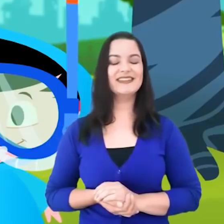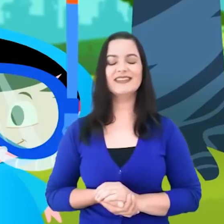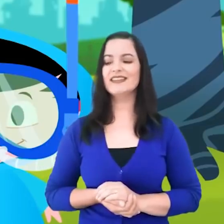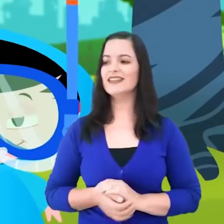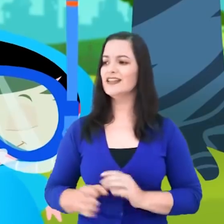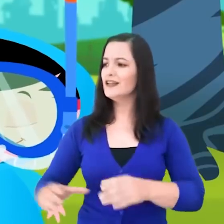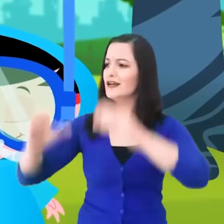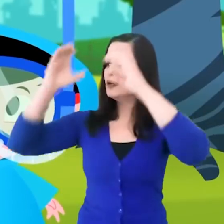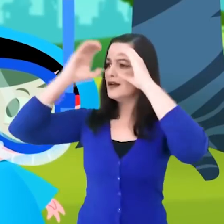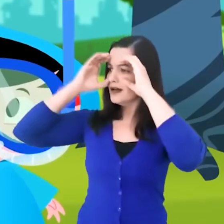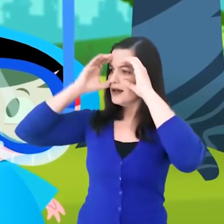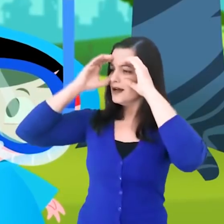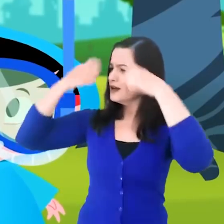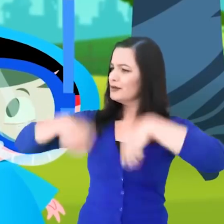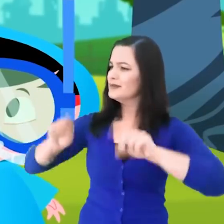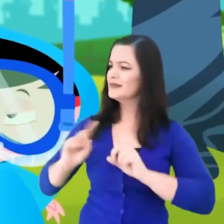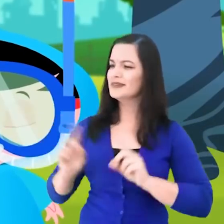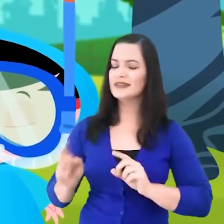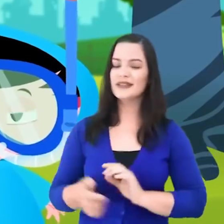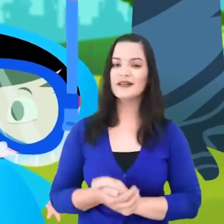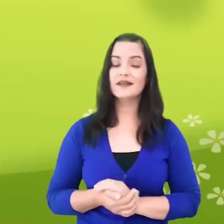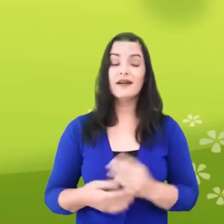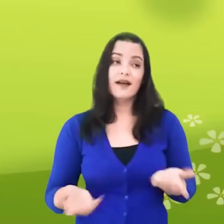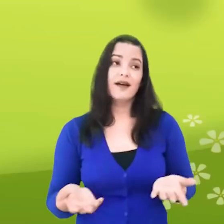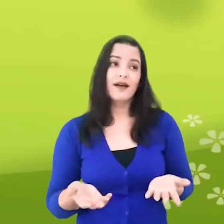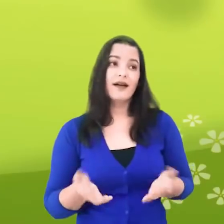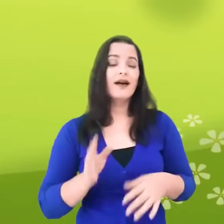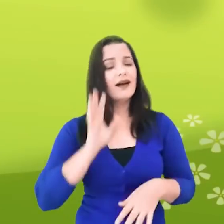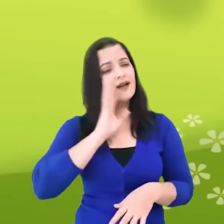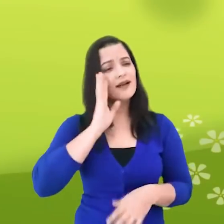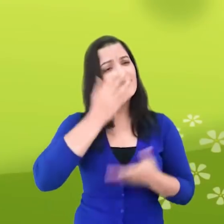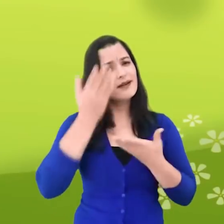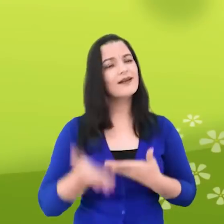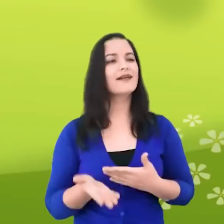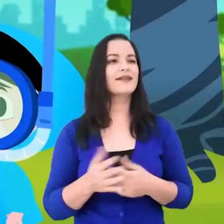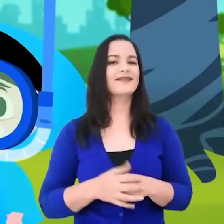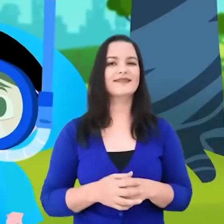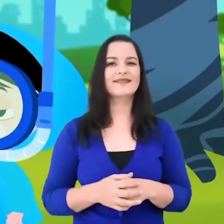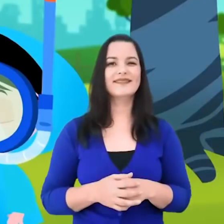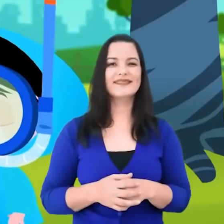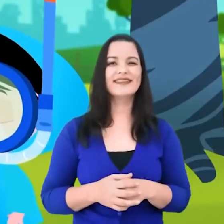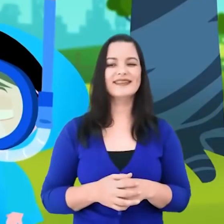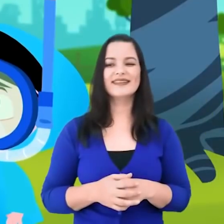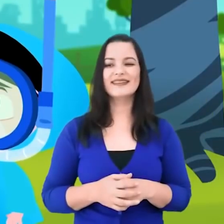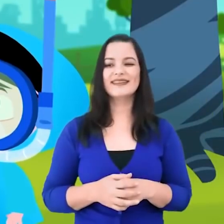Não era pra pôr máscara? Ah, mas ficou mais legal assim, não ficou?